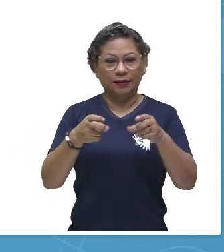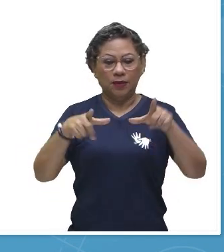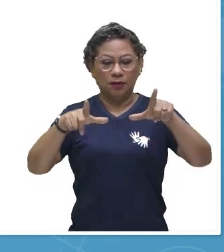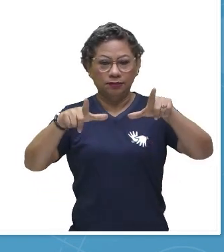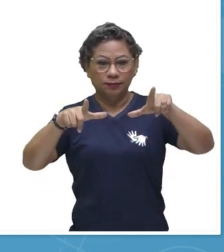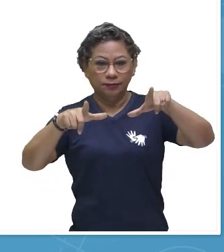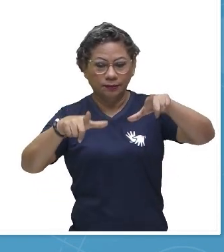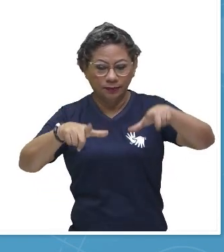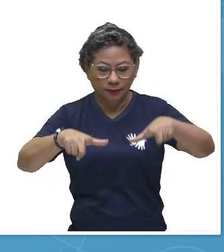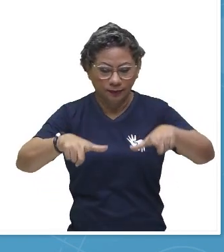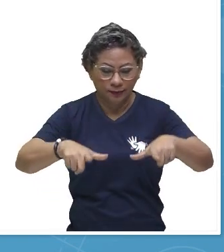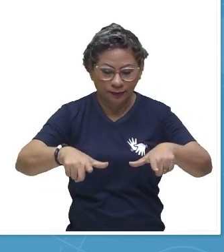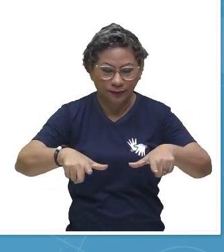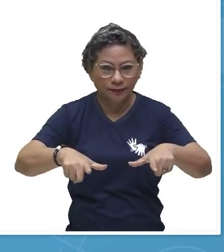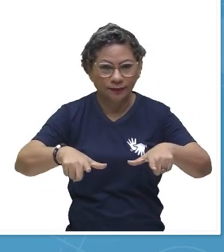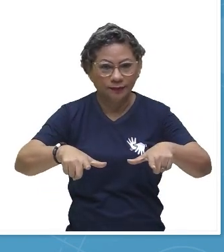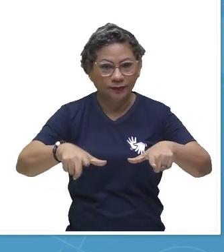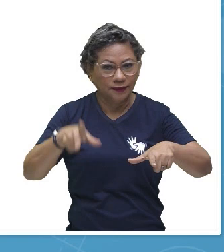A e a reta B.